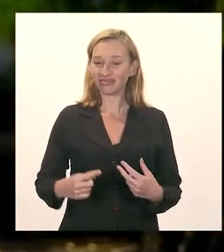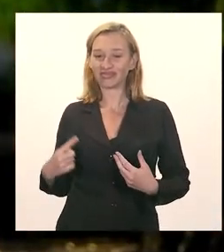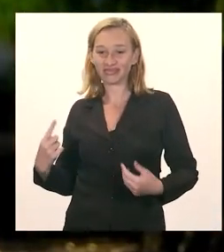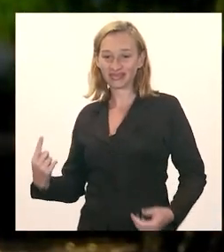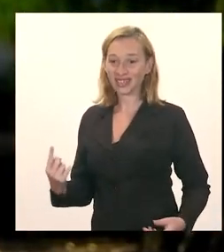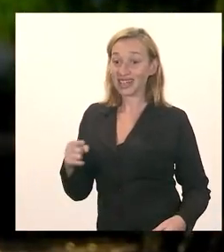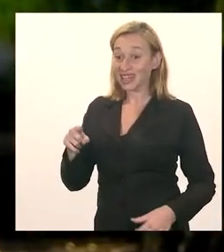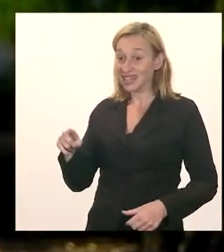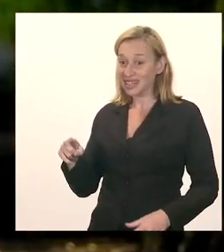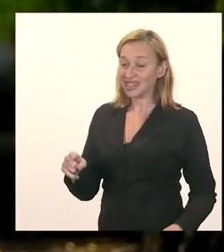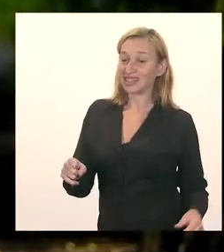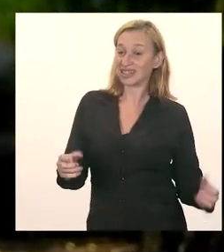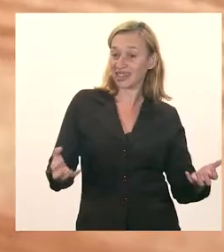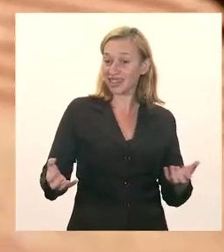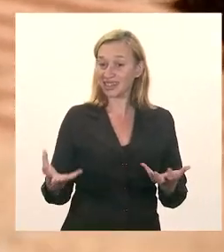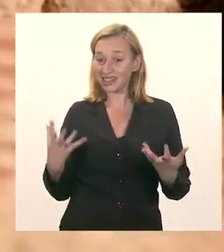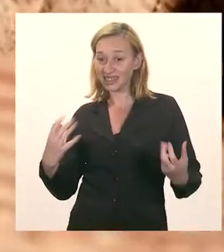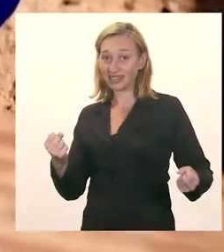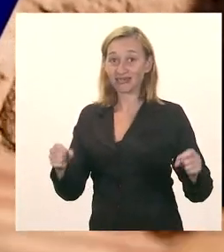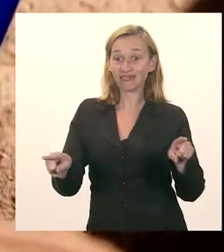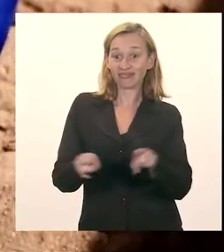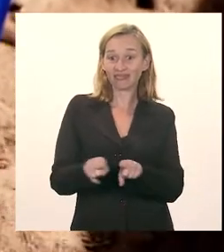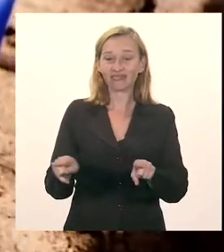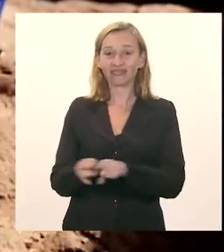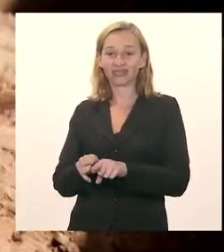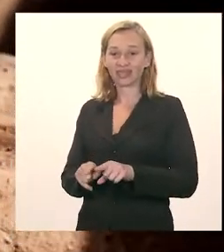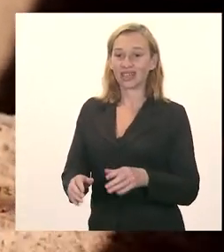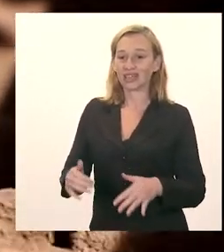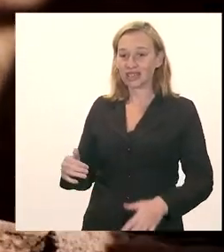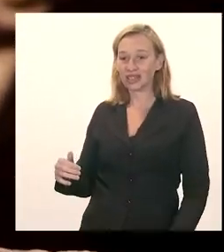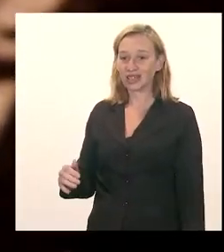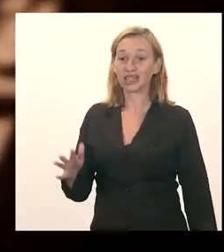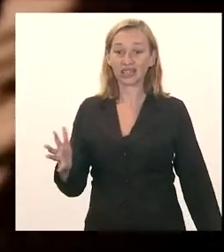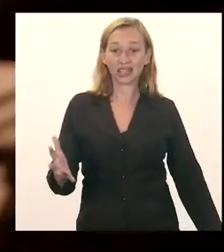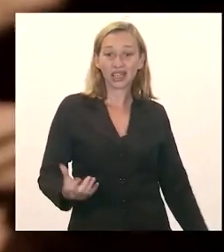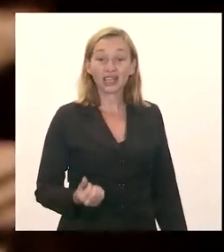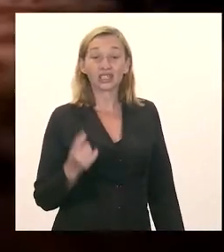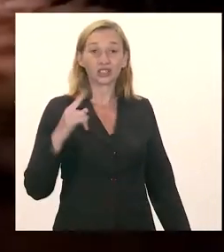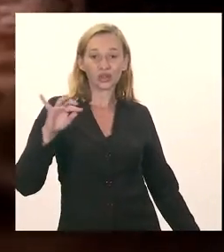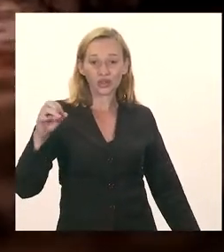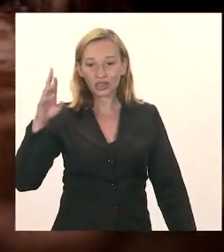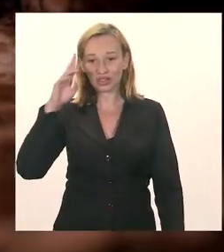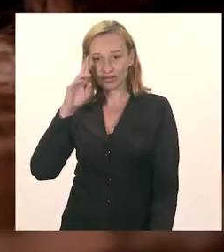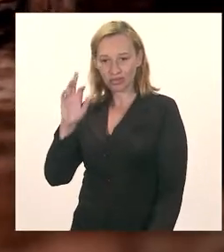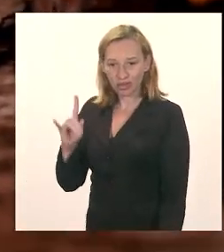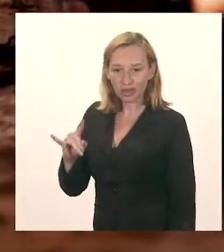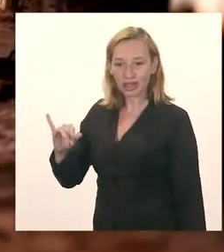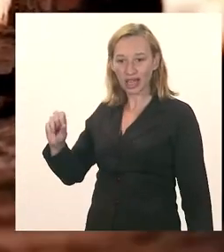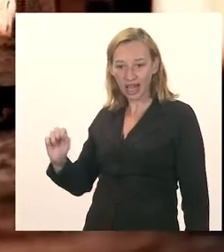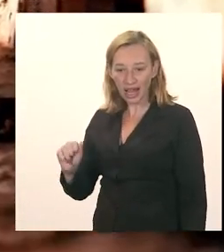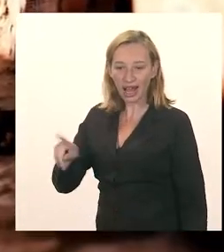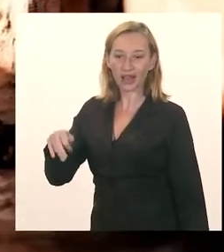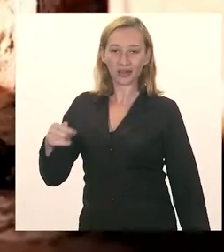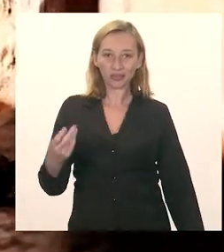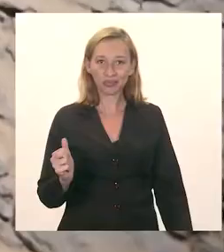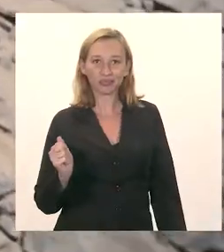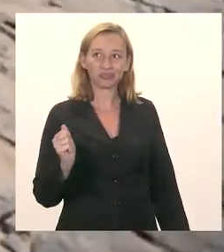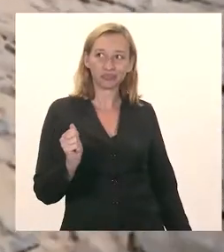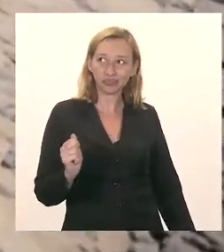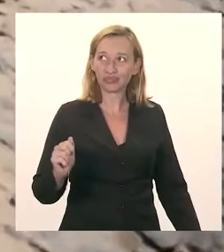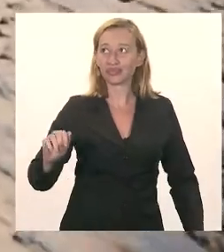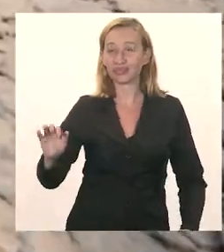quilombo e virava muçuca também. Salve Dona Nadi, salve seu